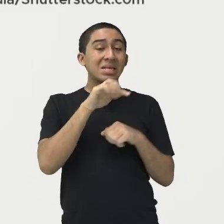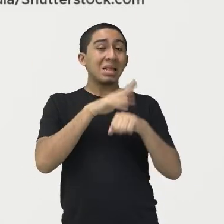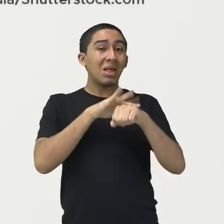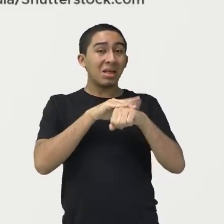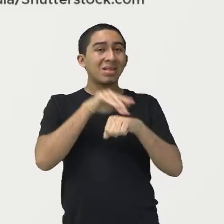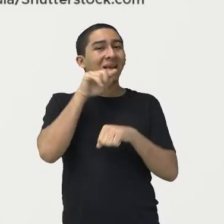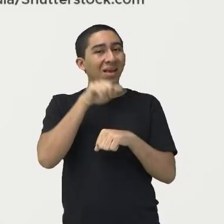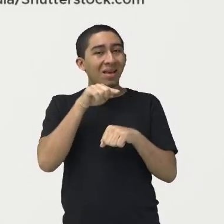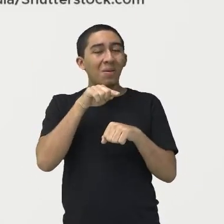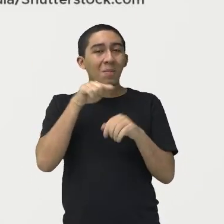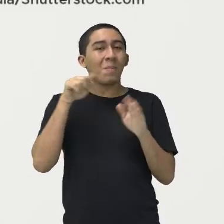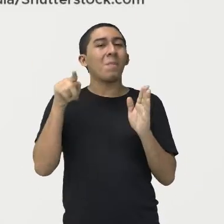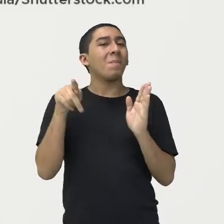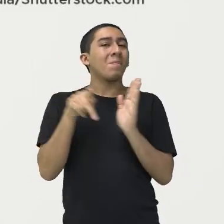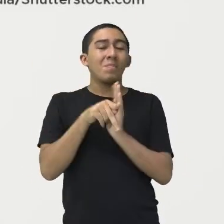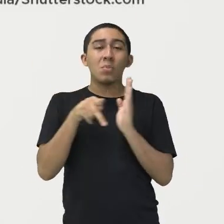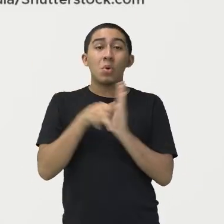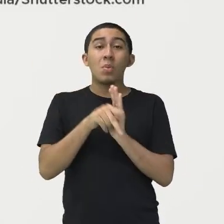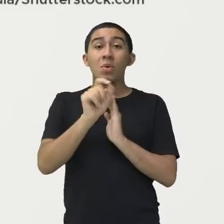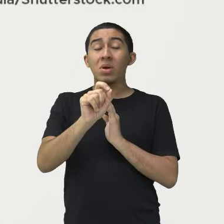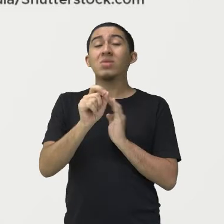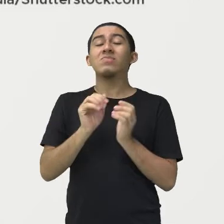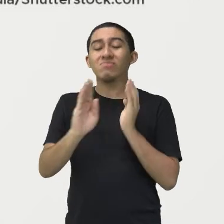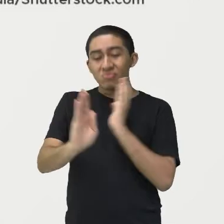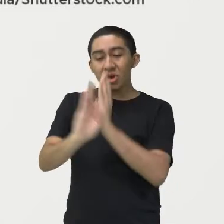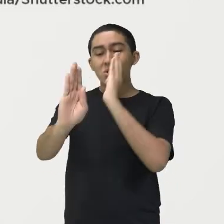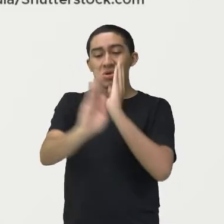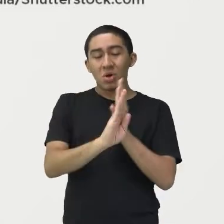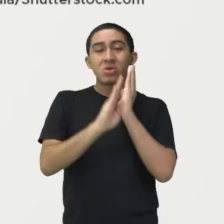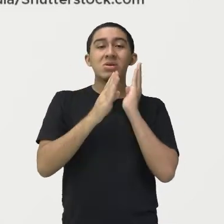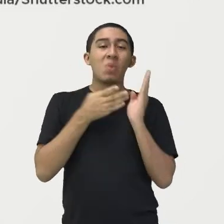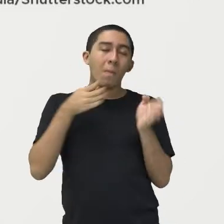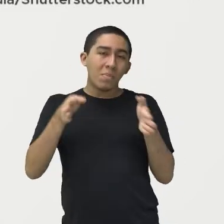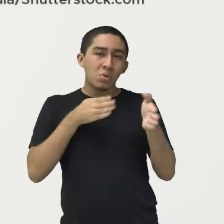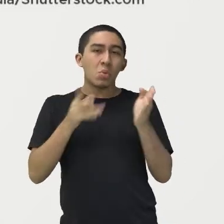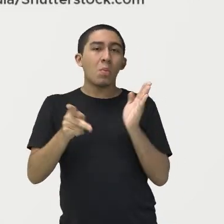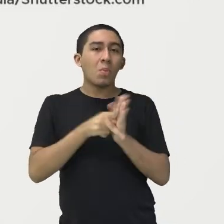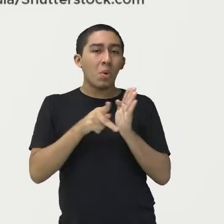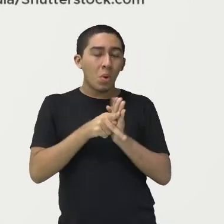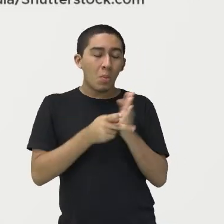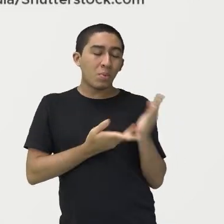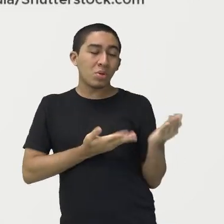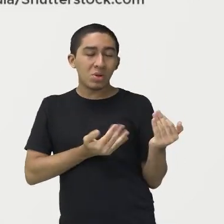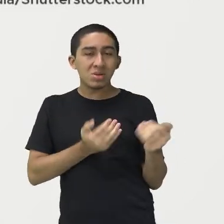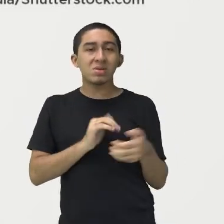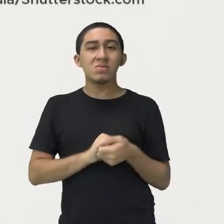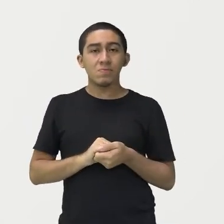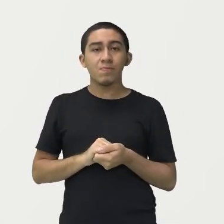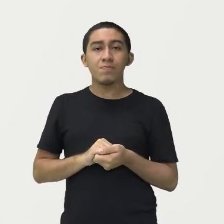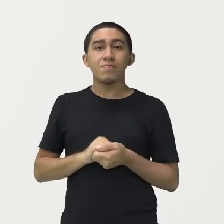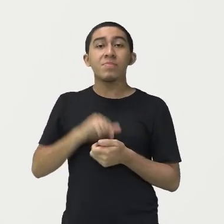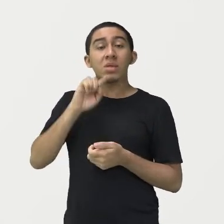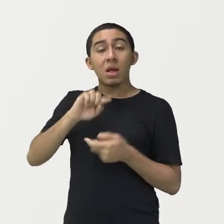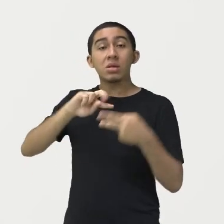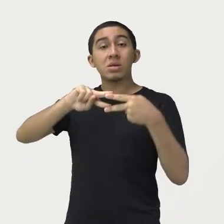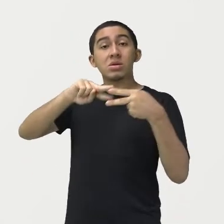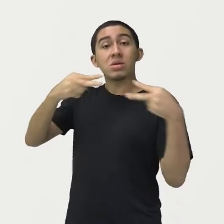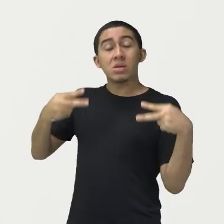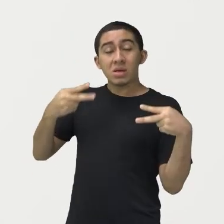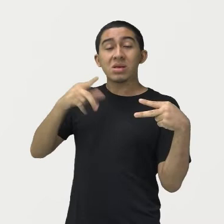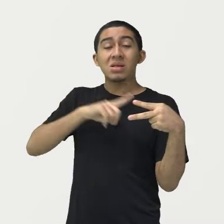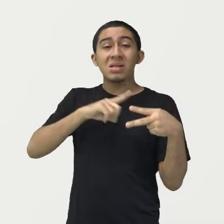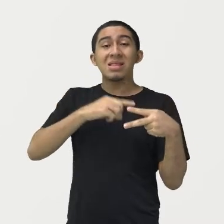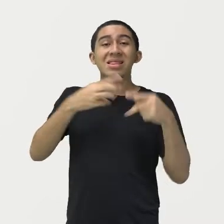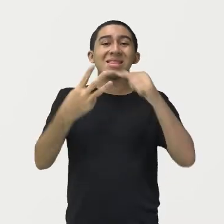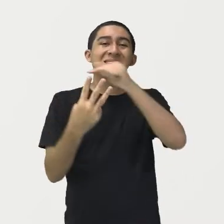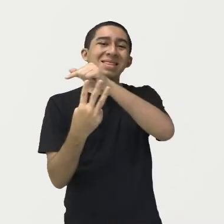é usualmente mais diagnosticada na adolescência. A condição genética causada pela presença de